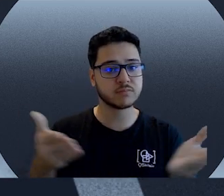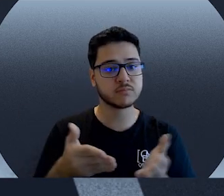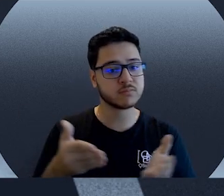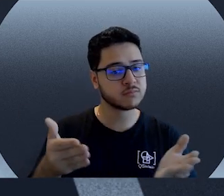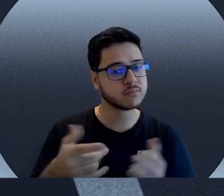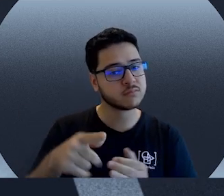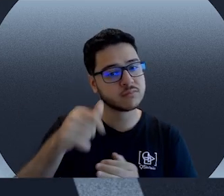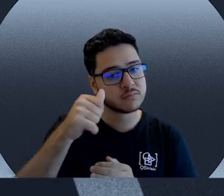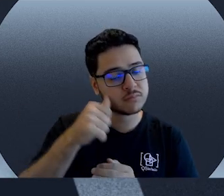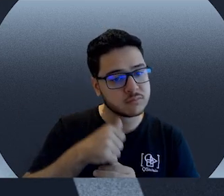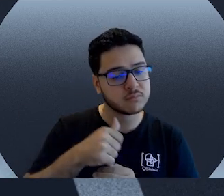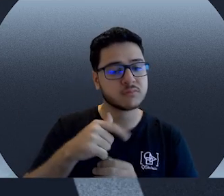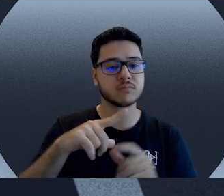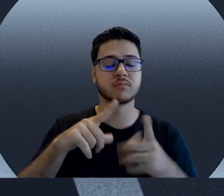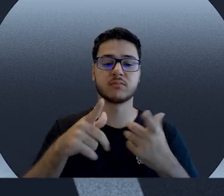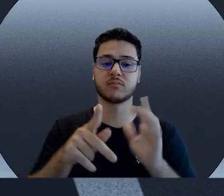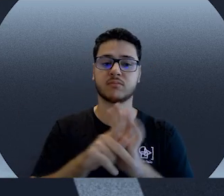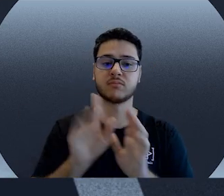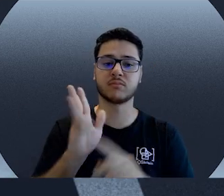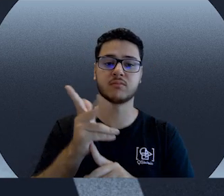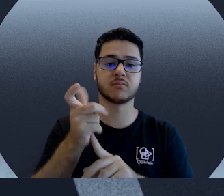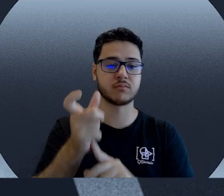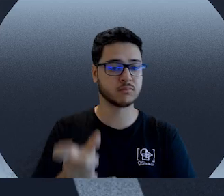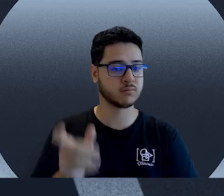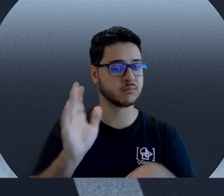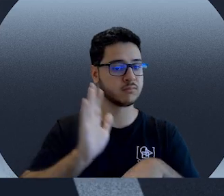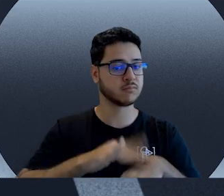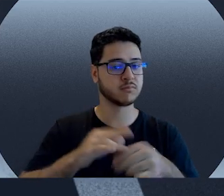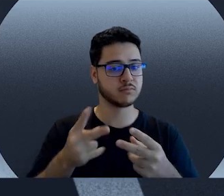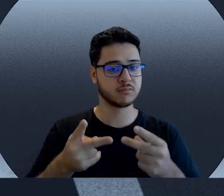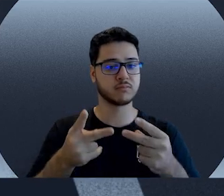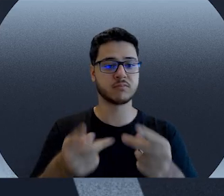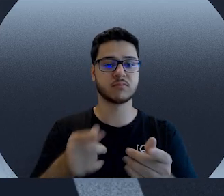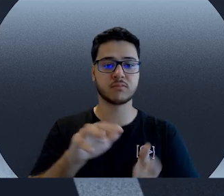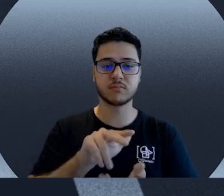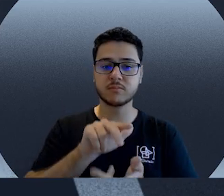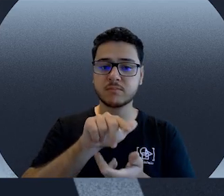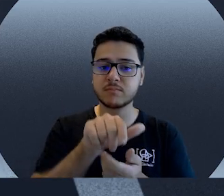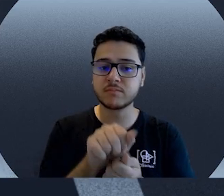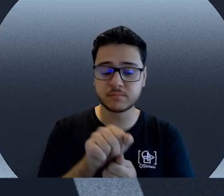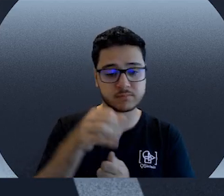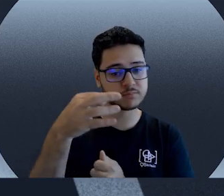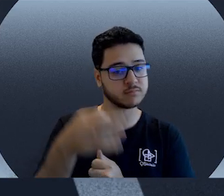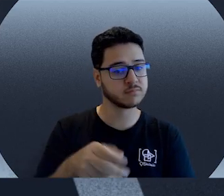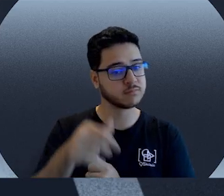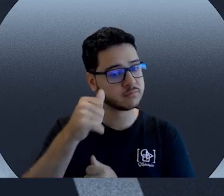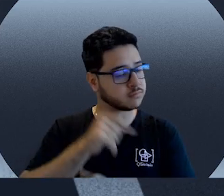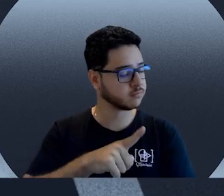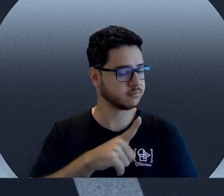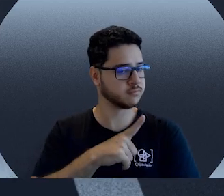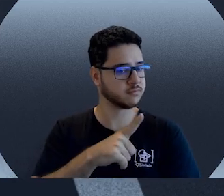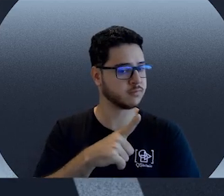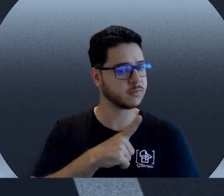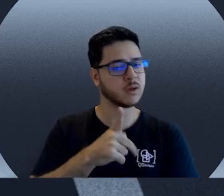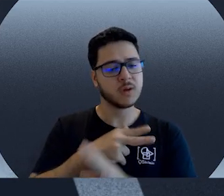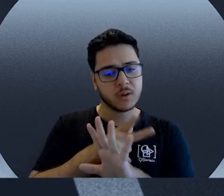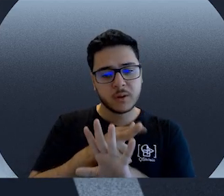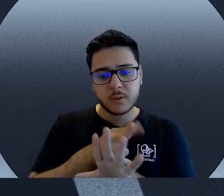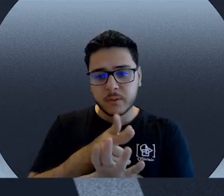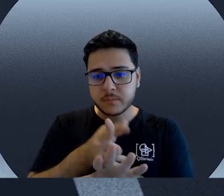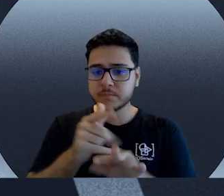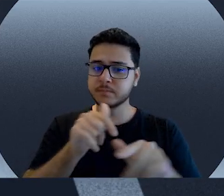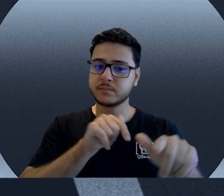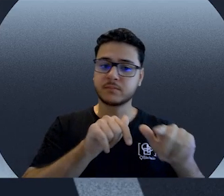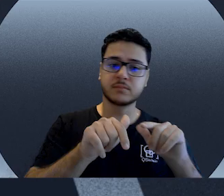é considerada a artista mais vendida no mundo, né? Então, ela tem inúmeros